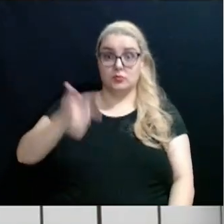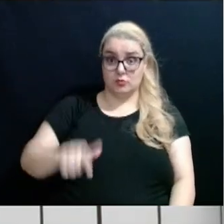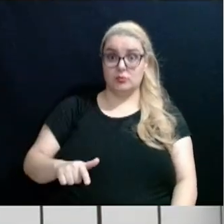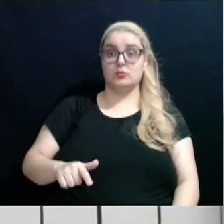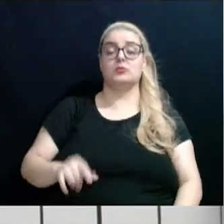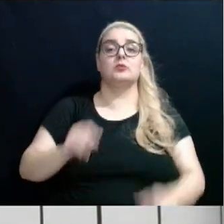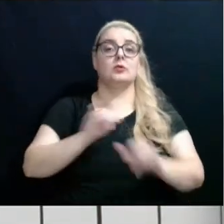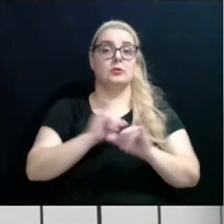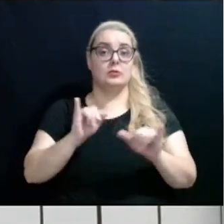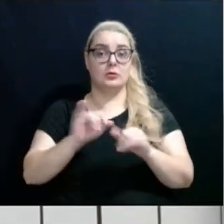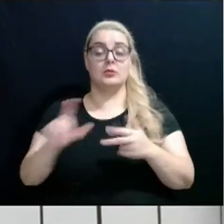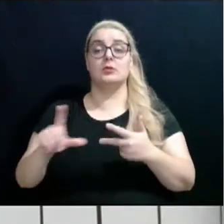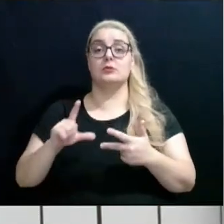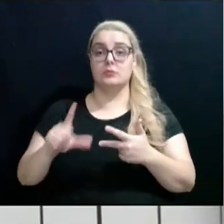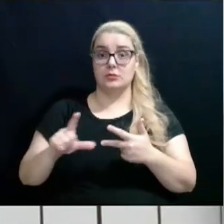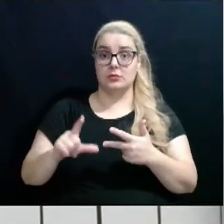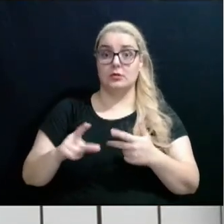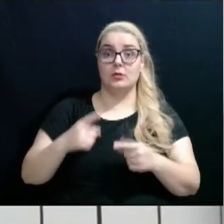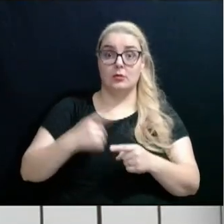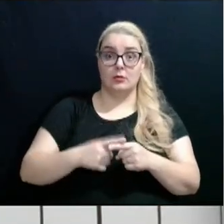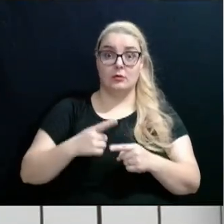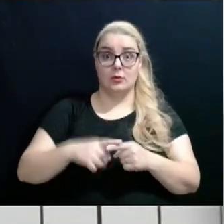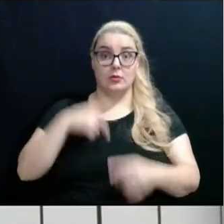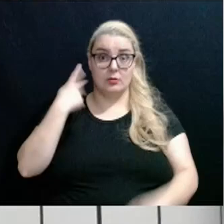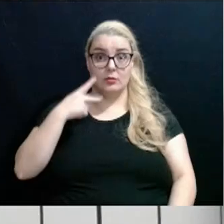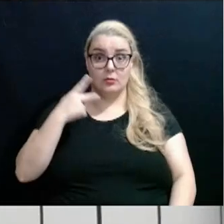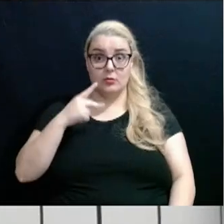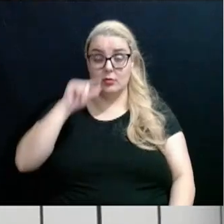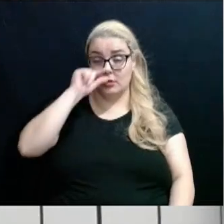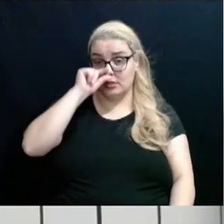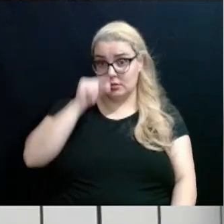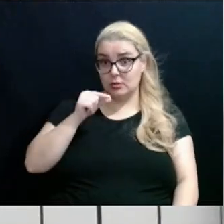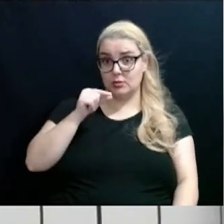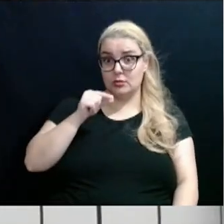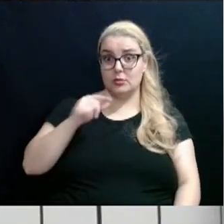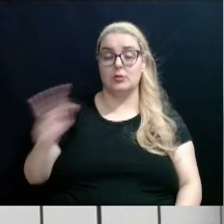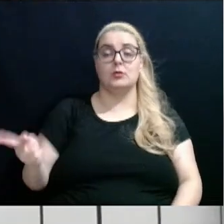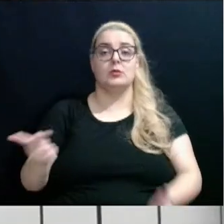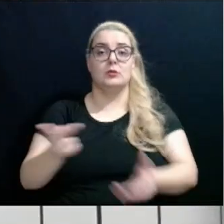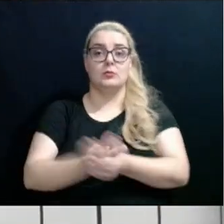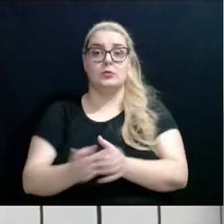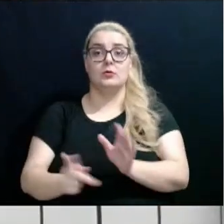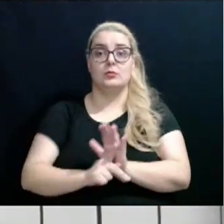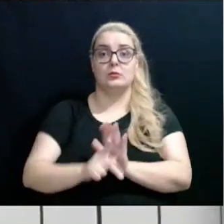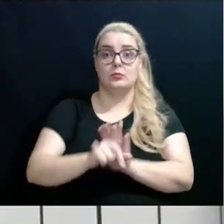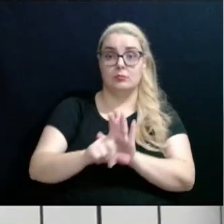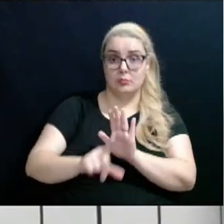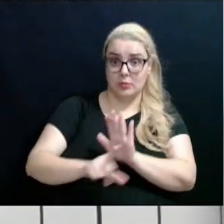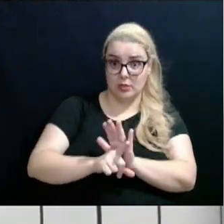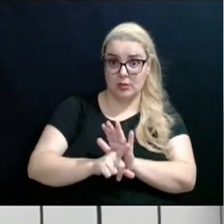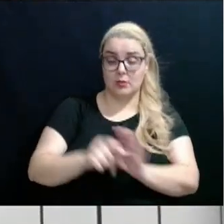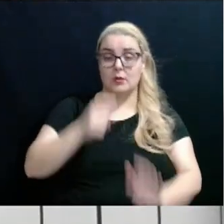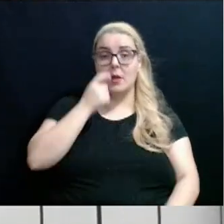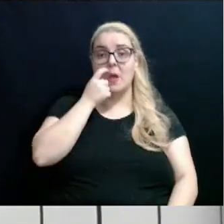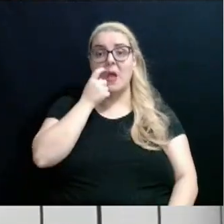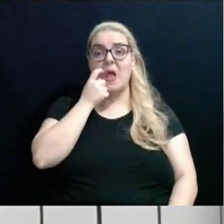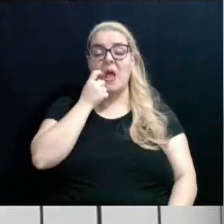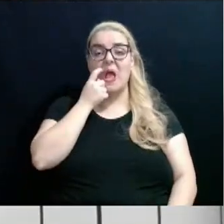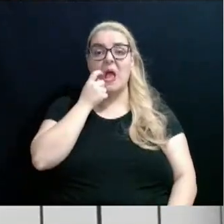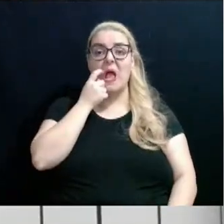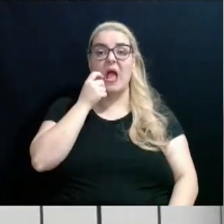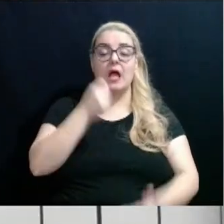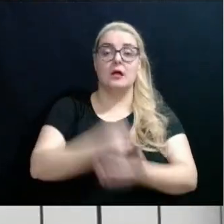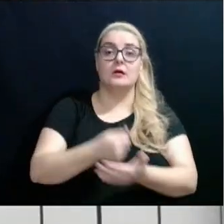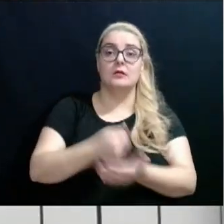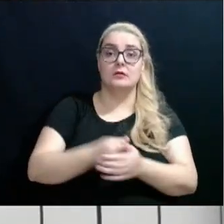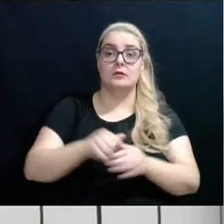notícias do Legislativo, porque o vereador Arnaldo Salvetti protocolou um projeto de lei para obrigar a instalação de